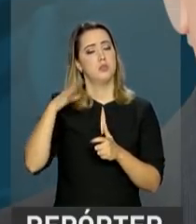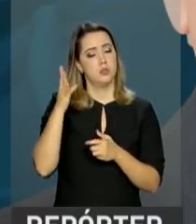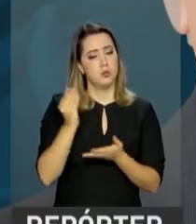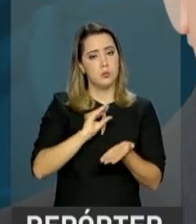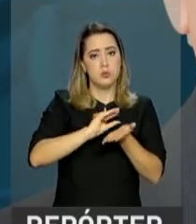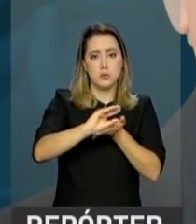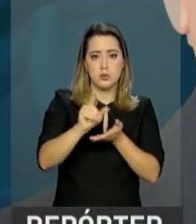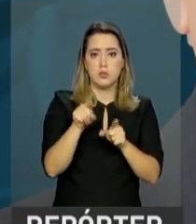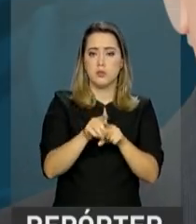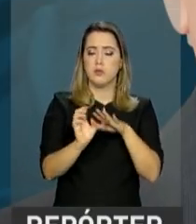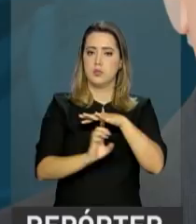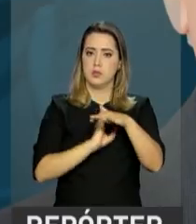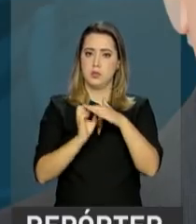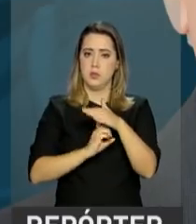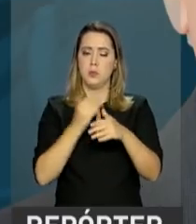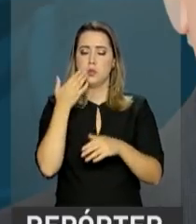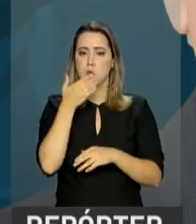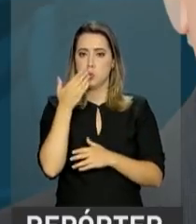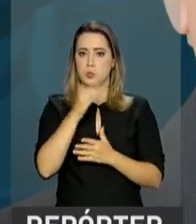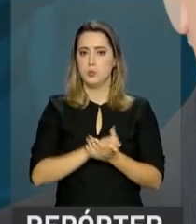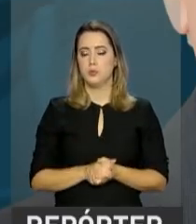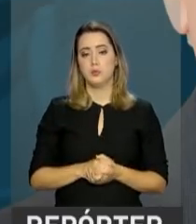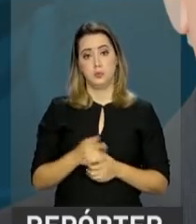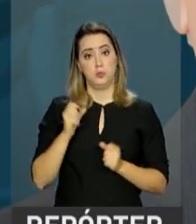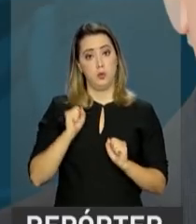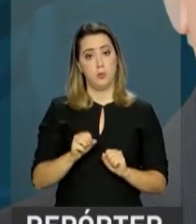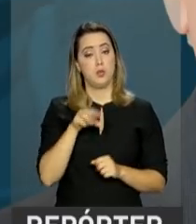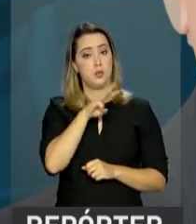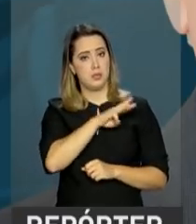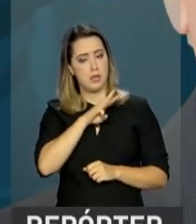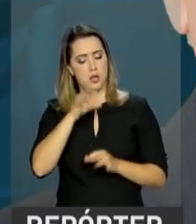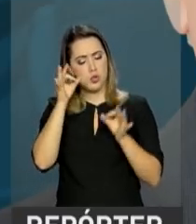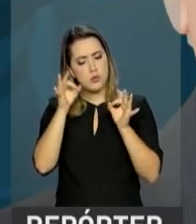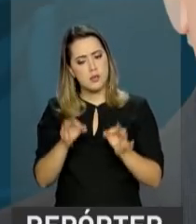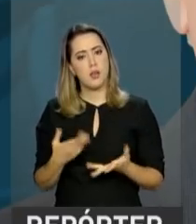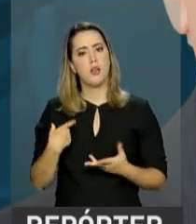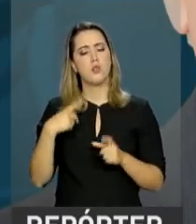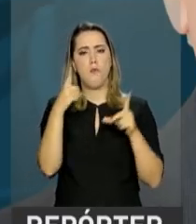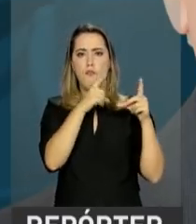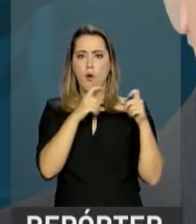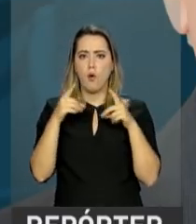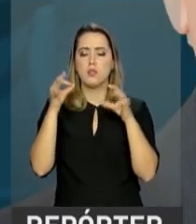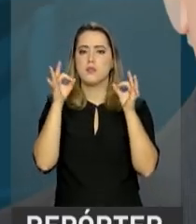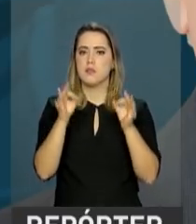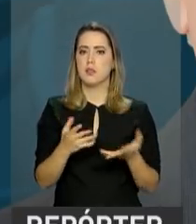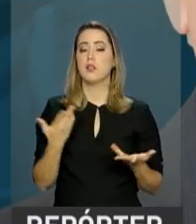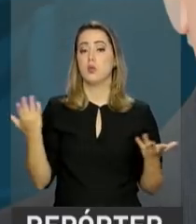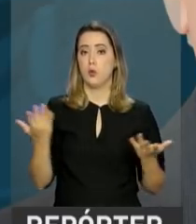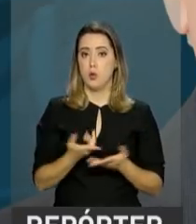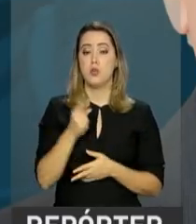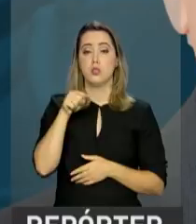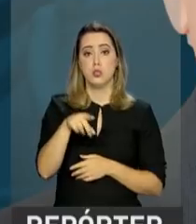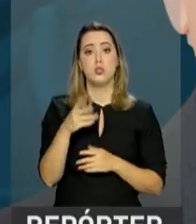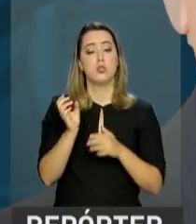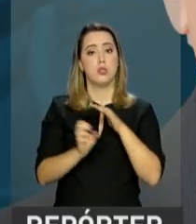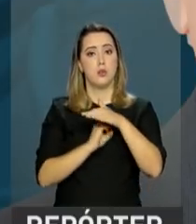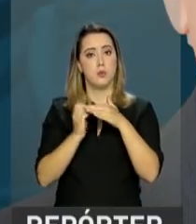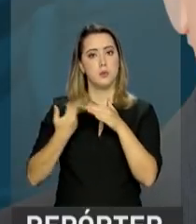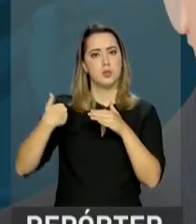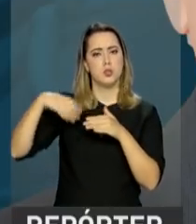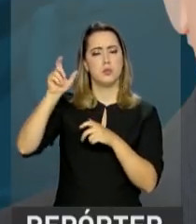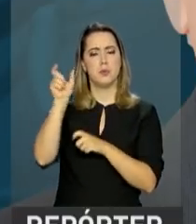investiu na empresa de doces com 31 site profissional aplica de fotos profissionais hoje ela já é uma empresa de mais